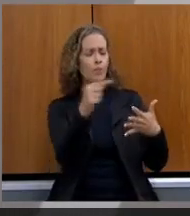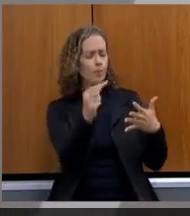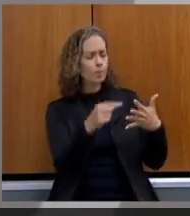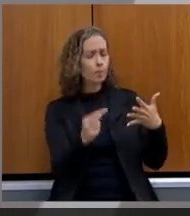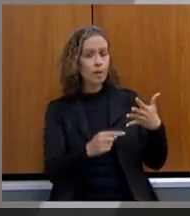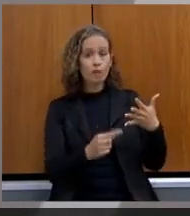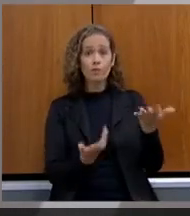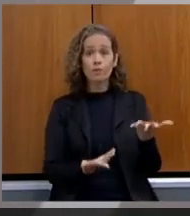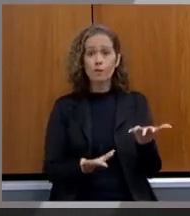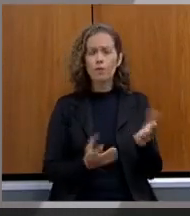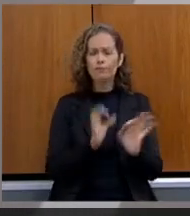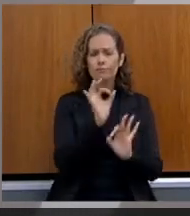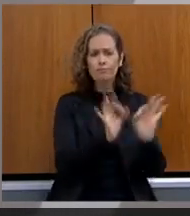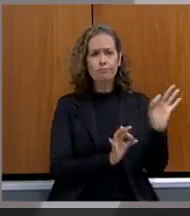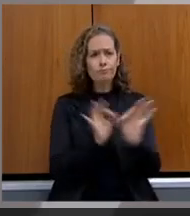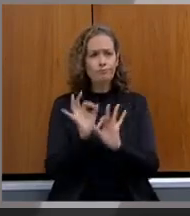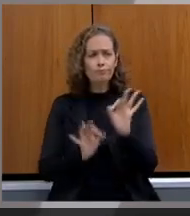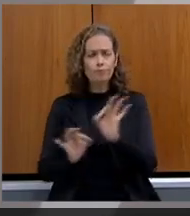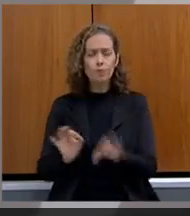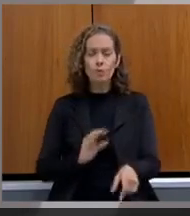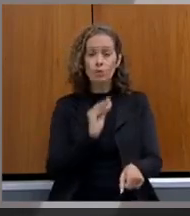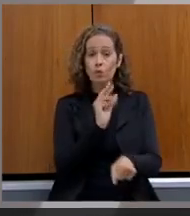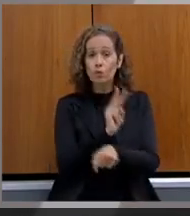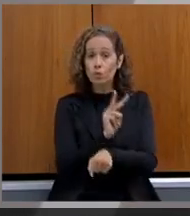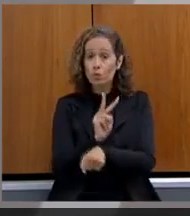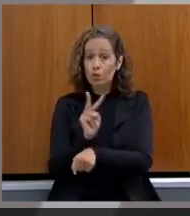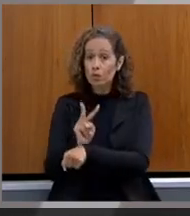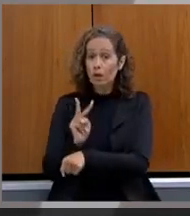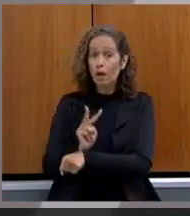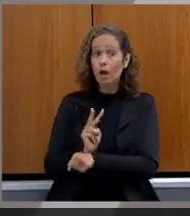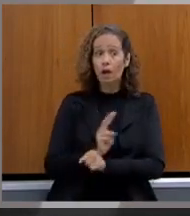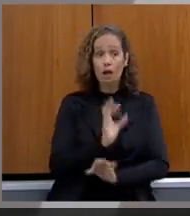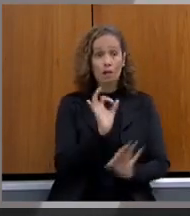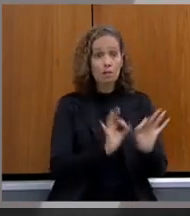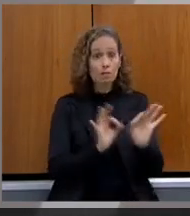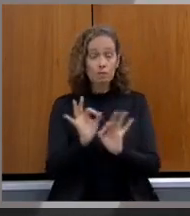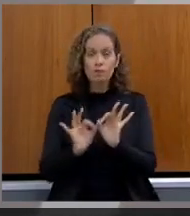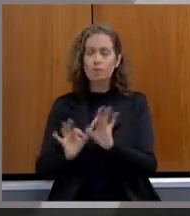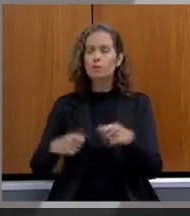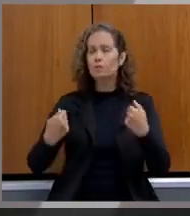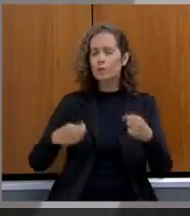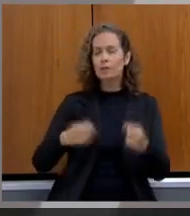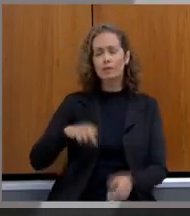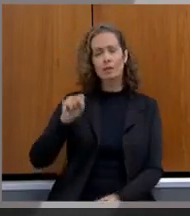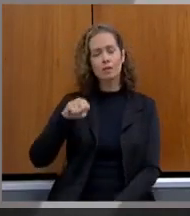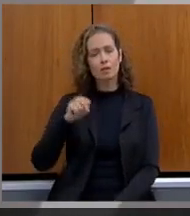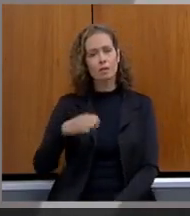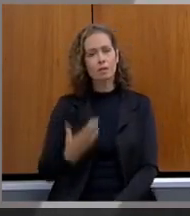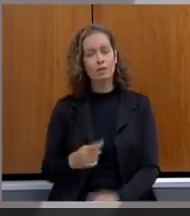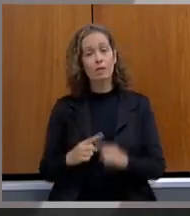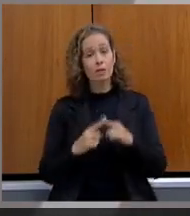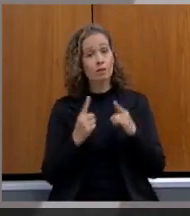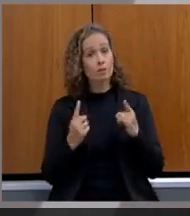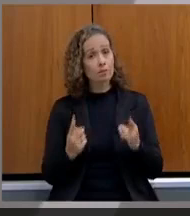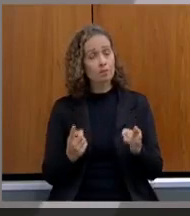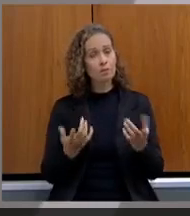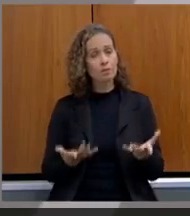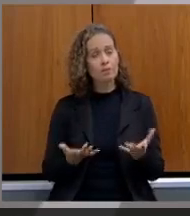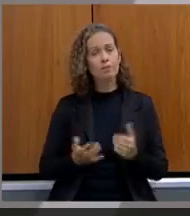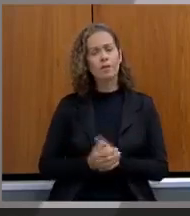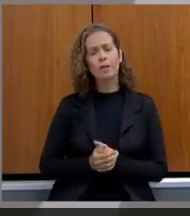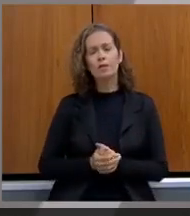né os cuidados as cautelas porque a gente tem que ter cuidado sim mas seu contato toda